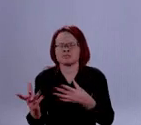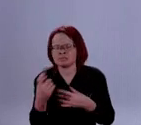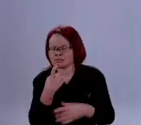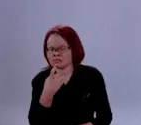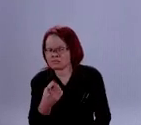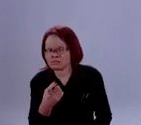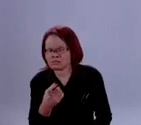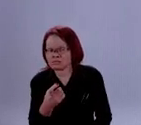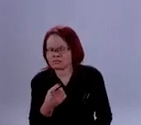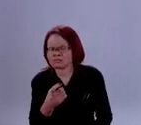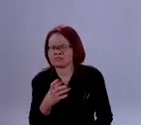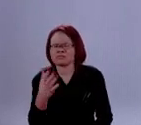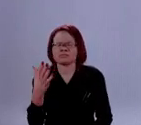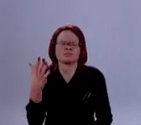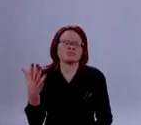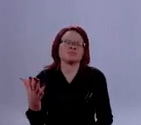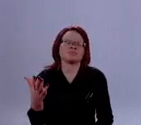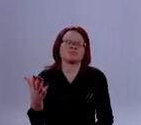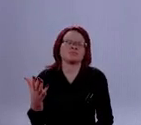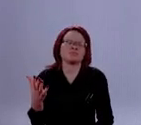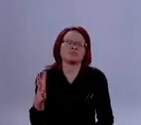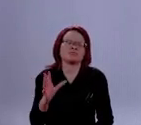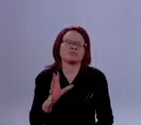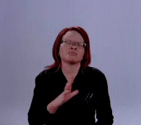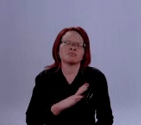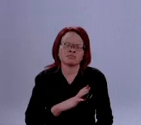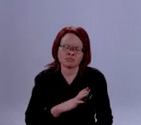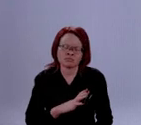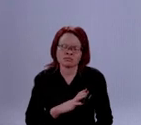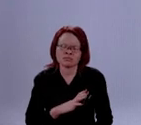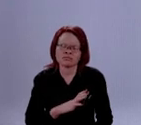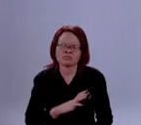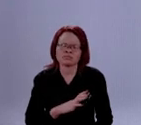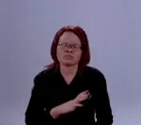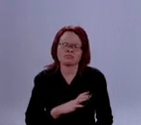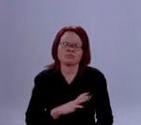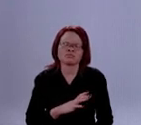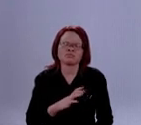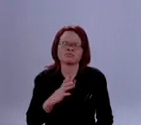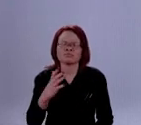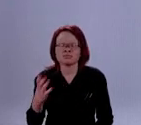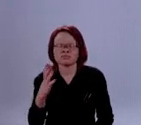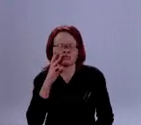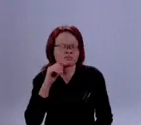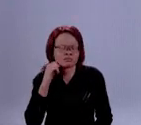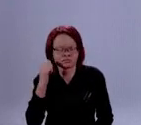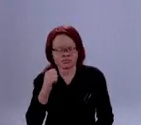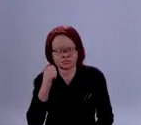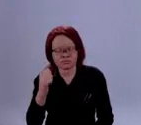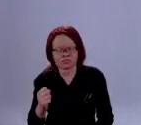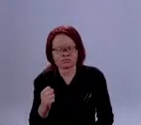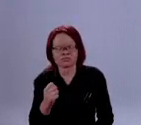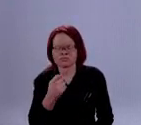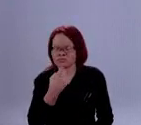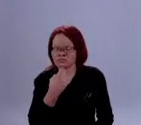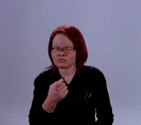me contou era e tinha e a frase fica o avô